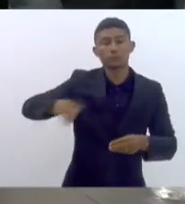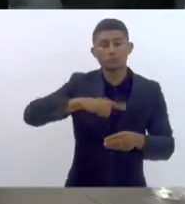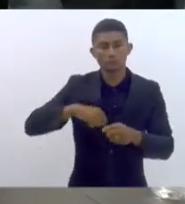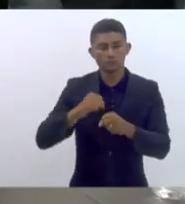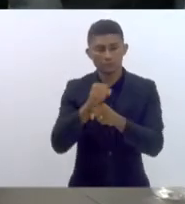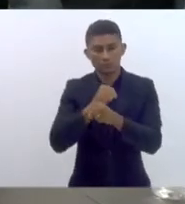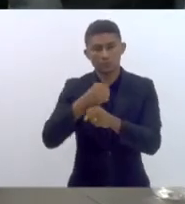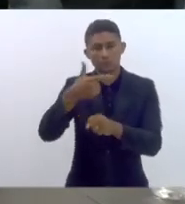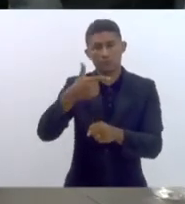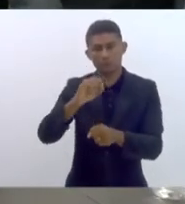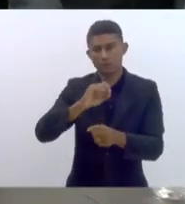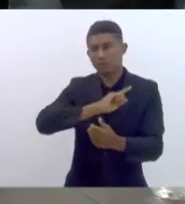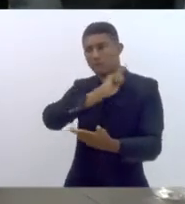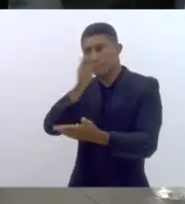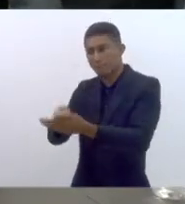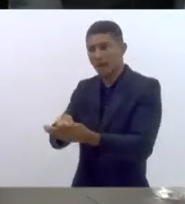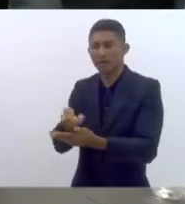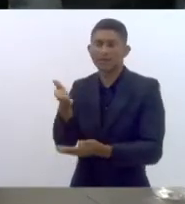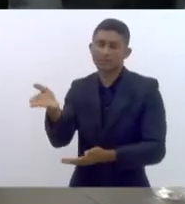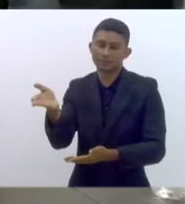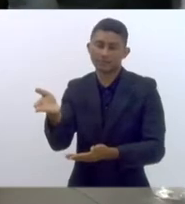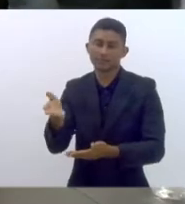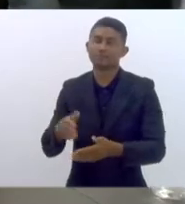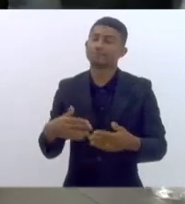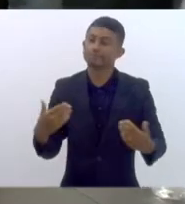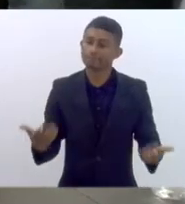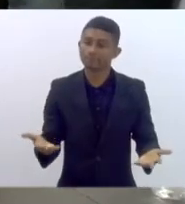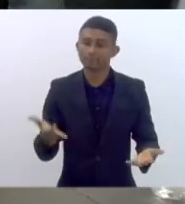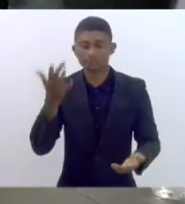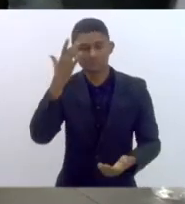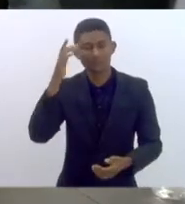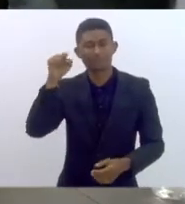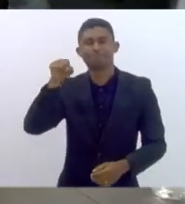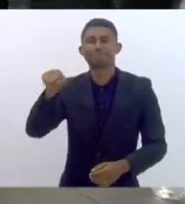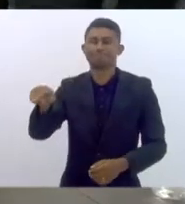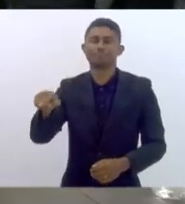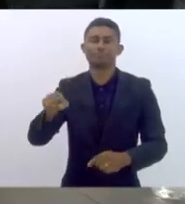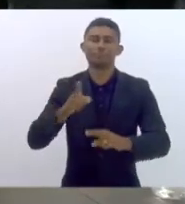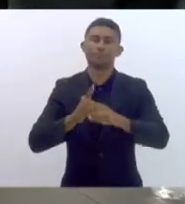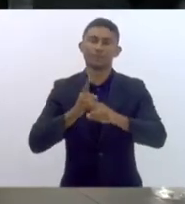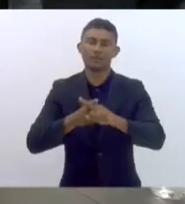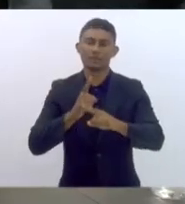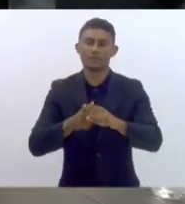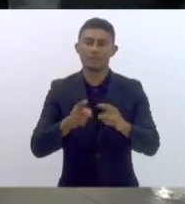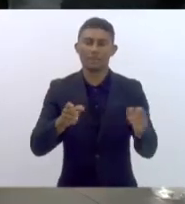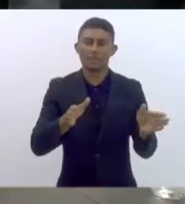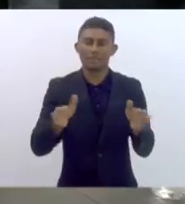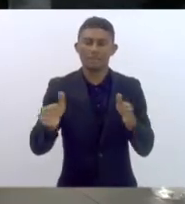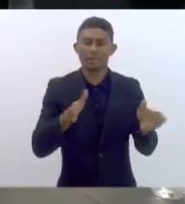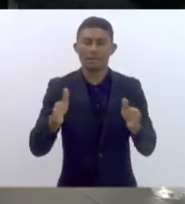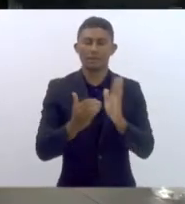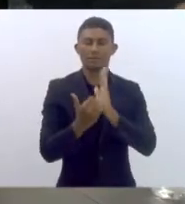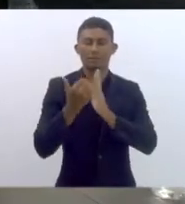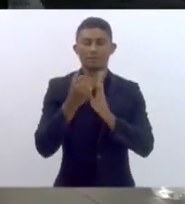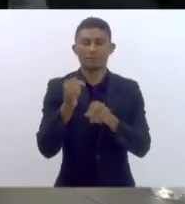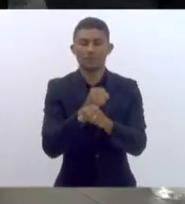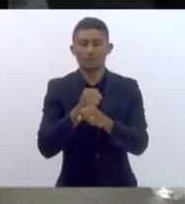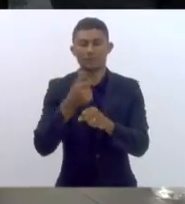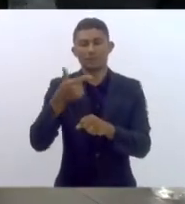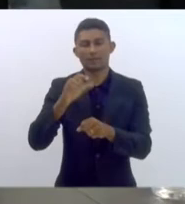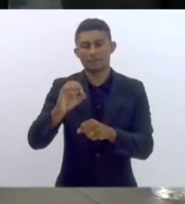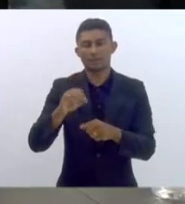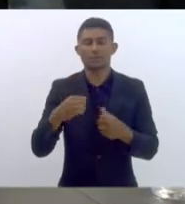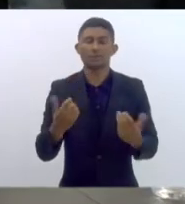20 anos para poder pagar o Bacen-Banerj. Então, nesse, eu acho que a justificativa foi por causa da questão do período adicional de 20 anos. Se